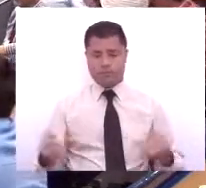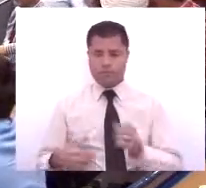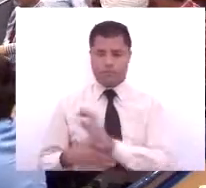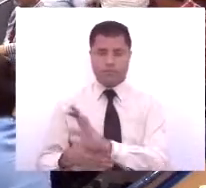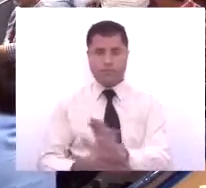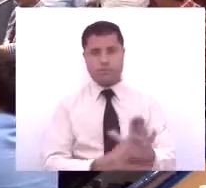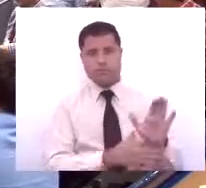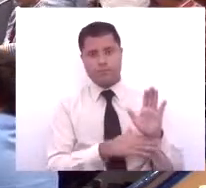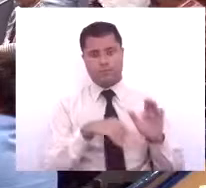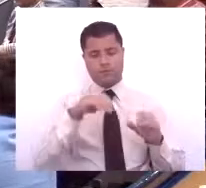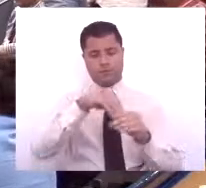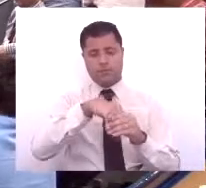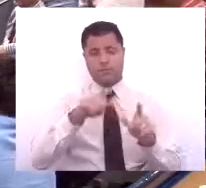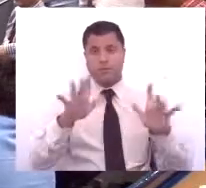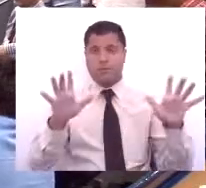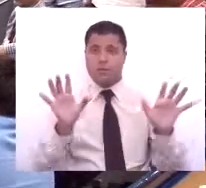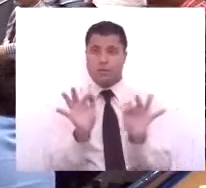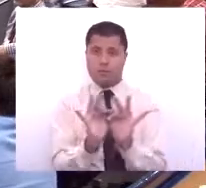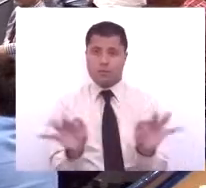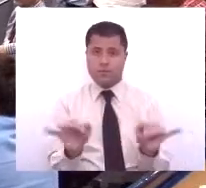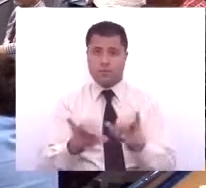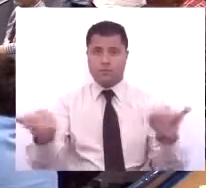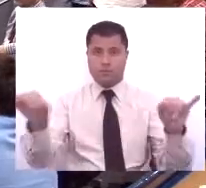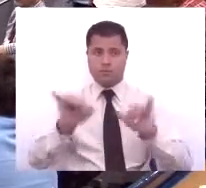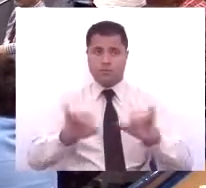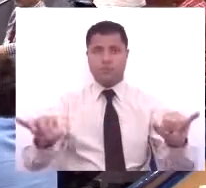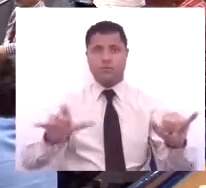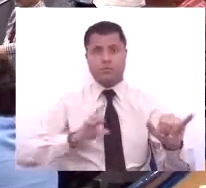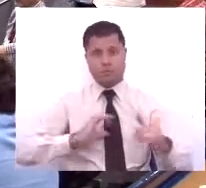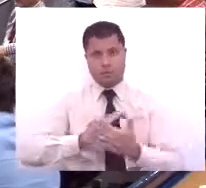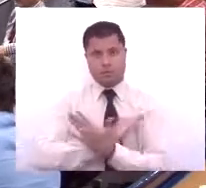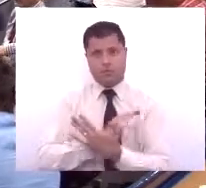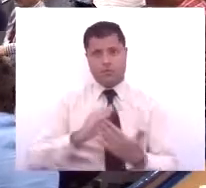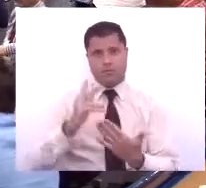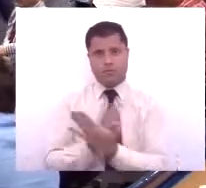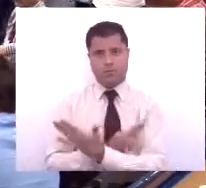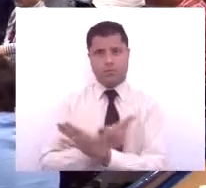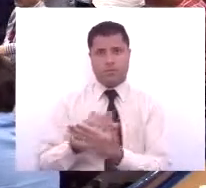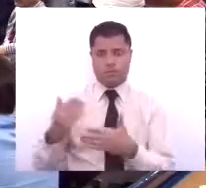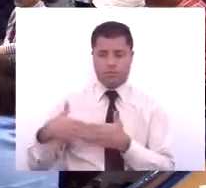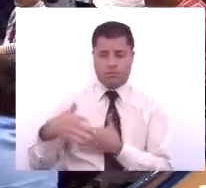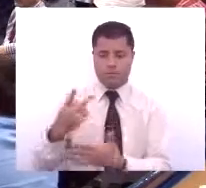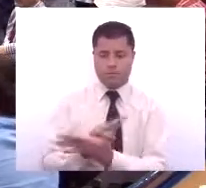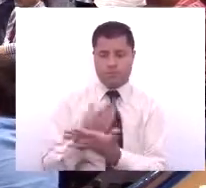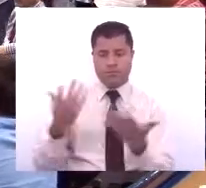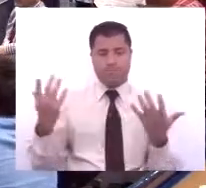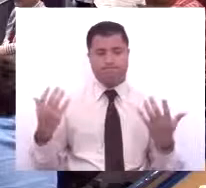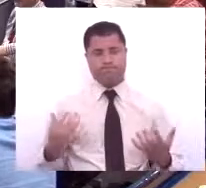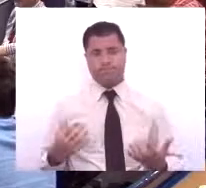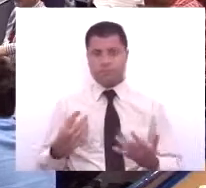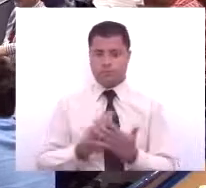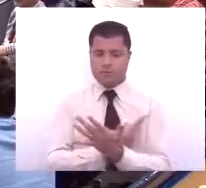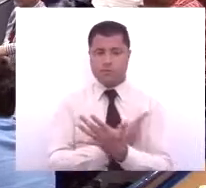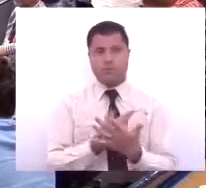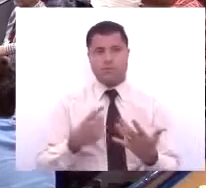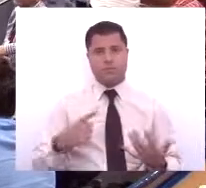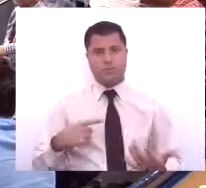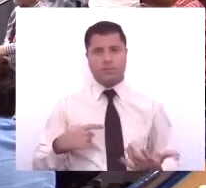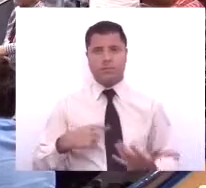candidato. Fizemos uma campanha humilde, tivemos alguns erros de estratégico de campanha. O Seminaldo